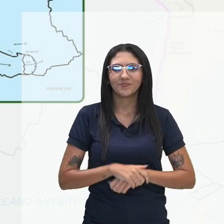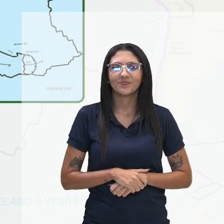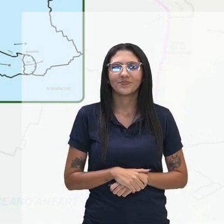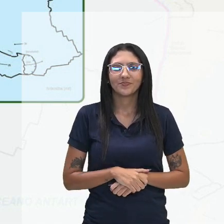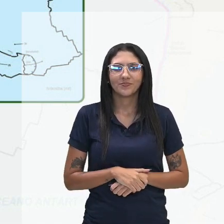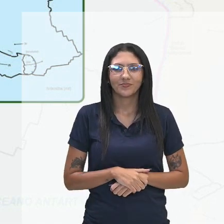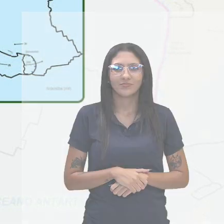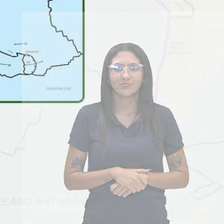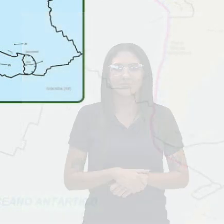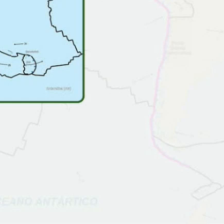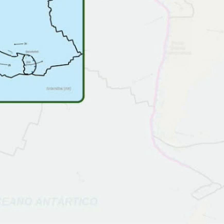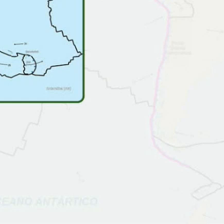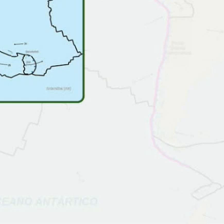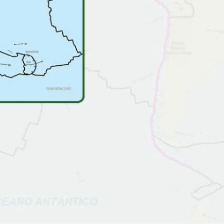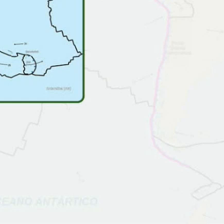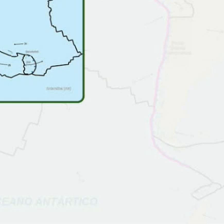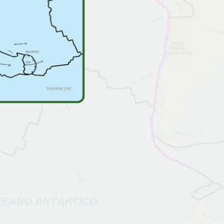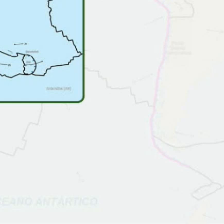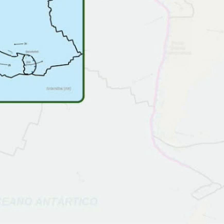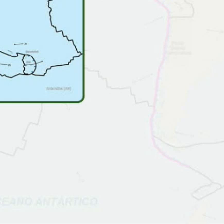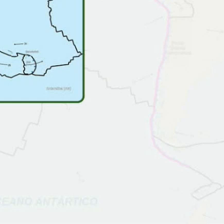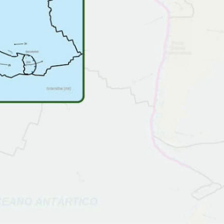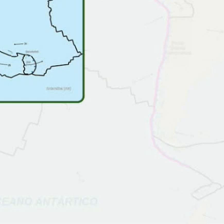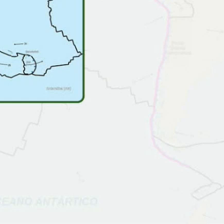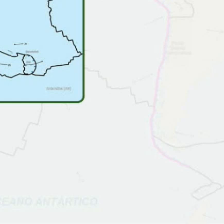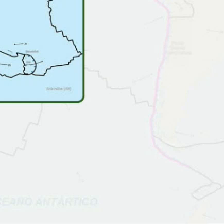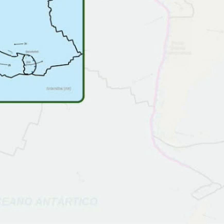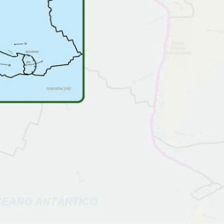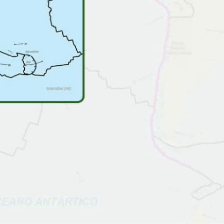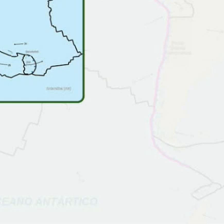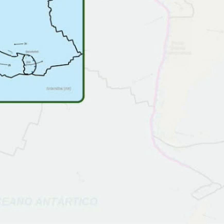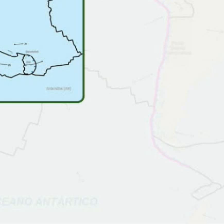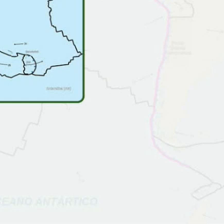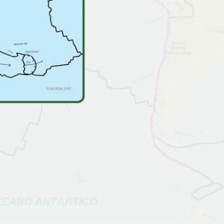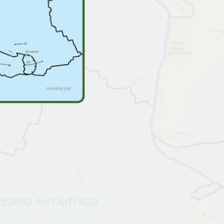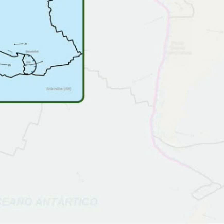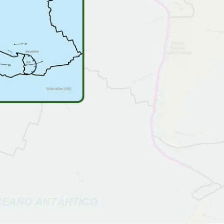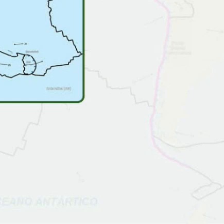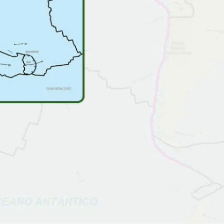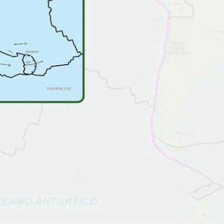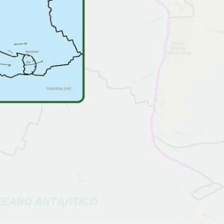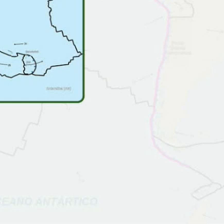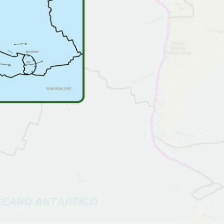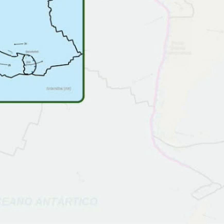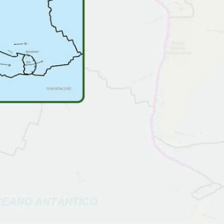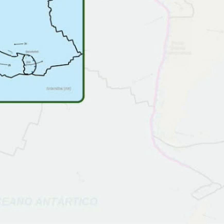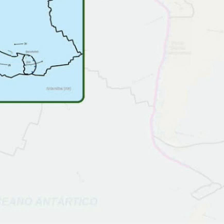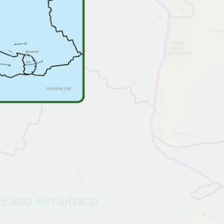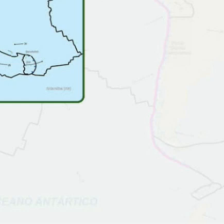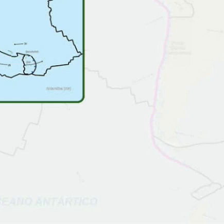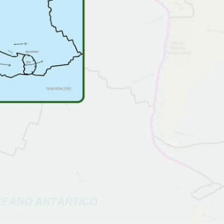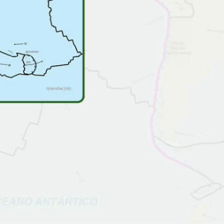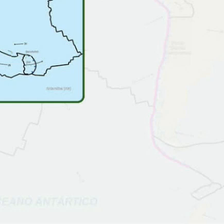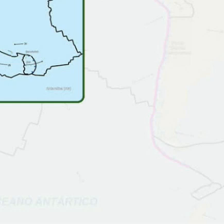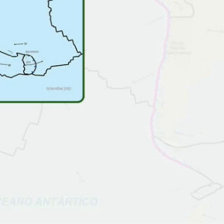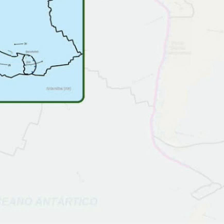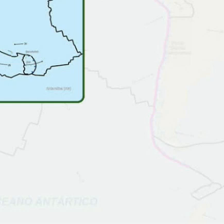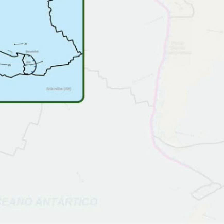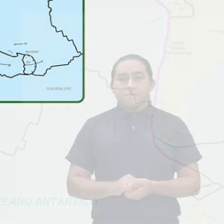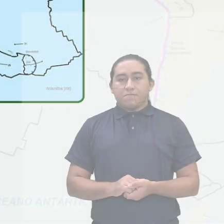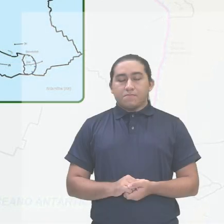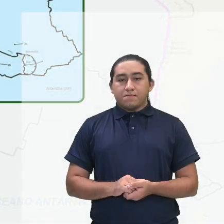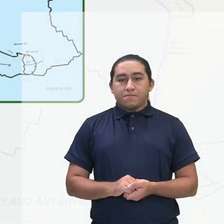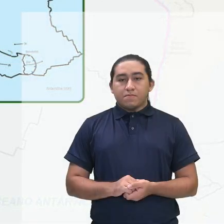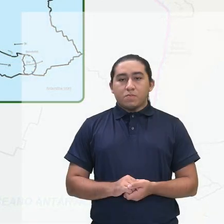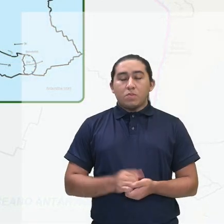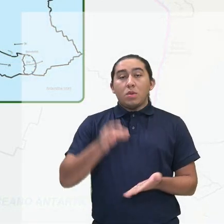a gente consegue observar essas grandes placas, né? Destacando aqui as placas que formam os Andes. Tá certo?